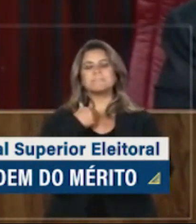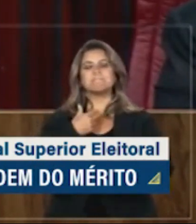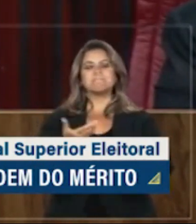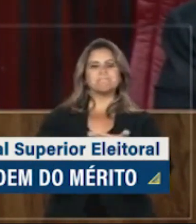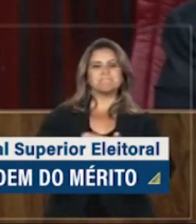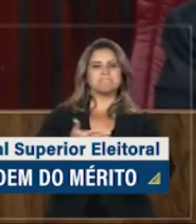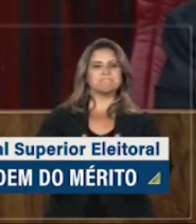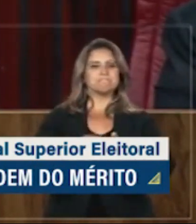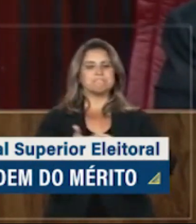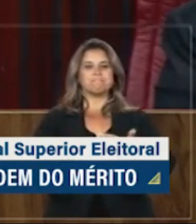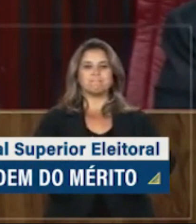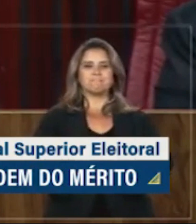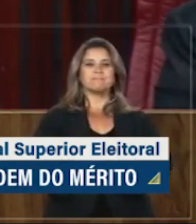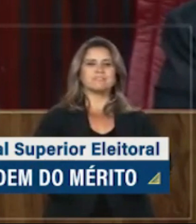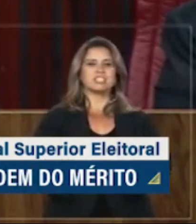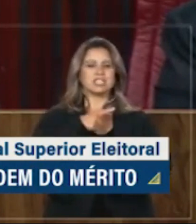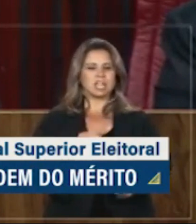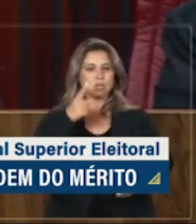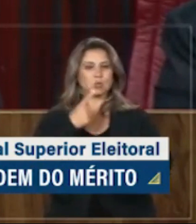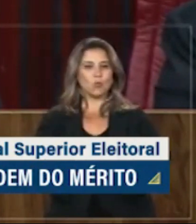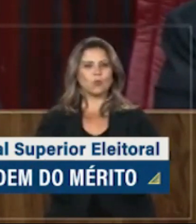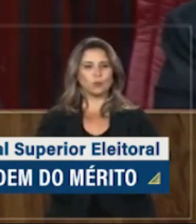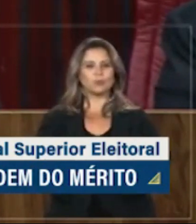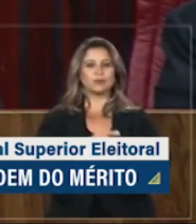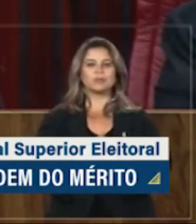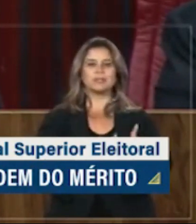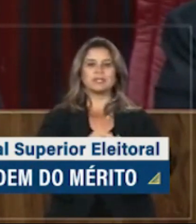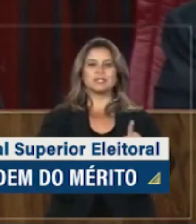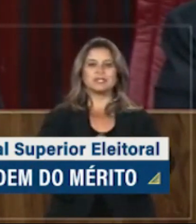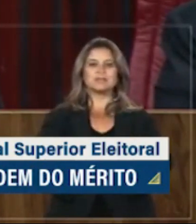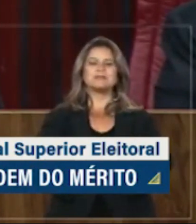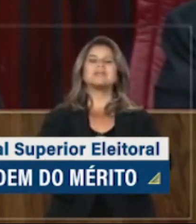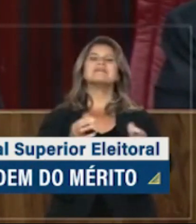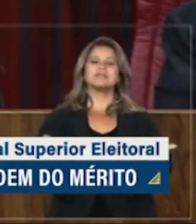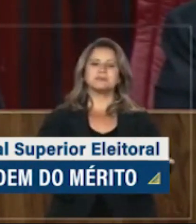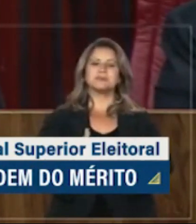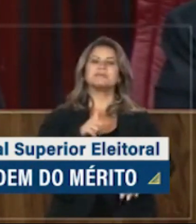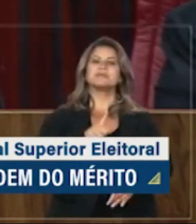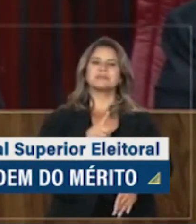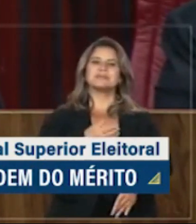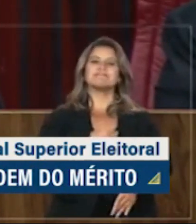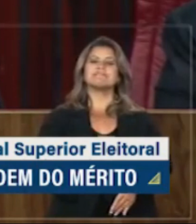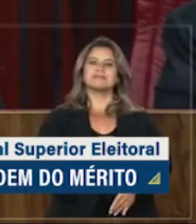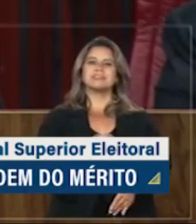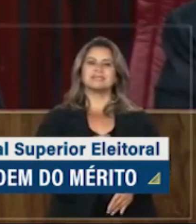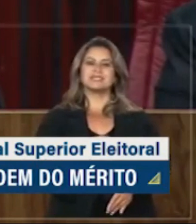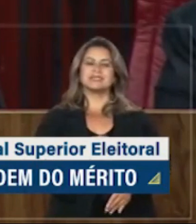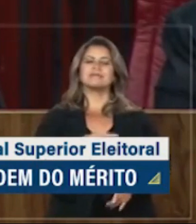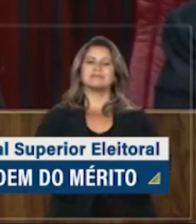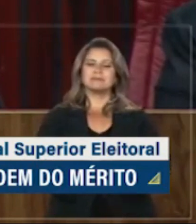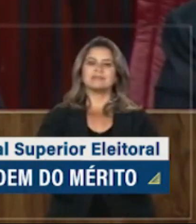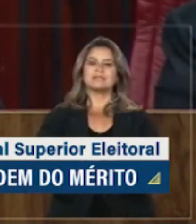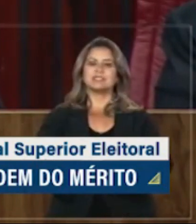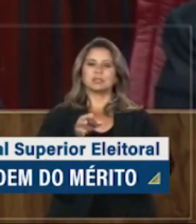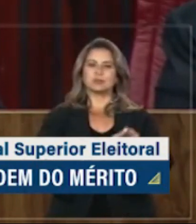inegociável, muito mais do que um compromisso. Essa defesa é a razão de existência da Justiça Eleitoral e